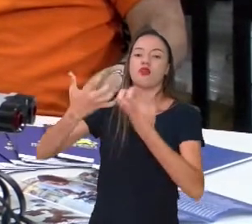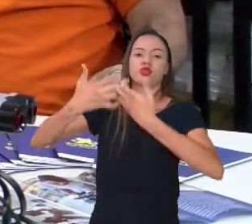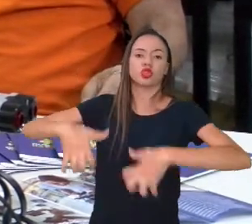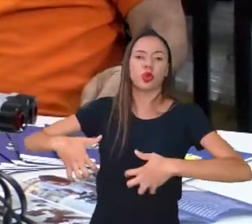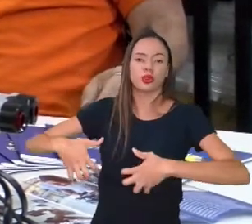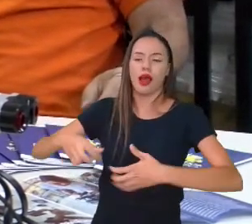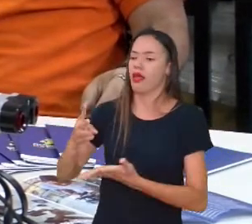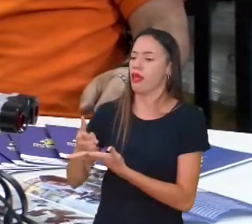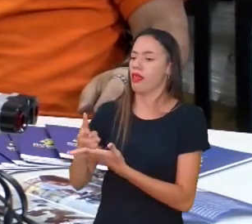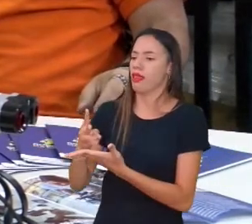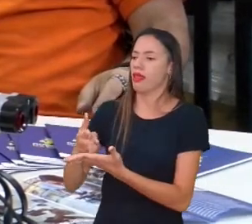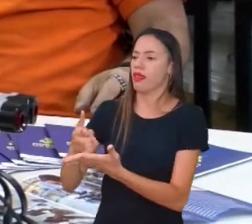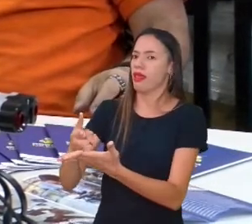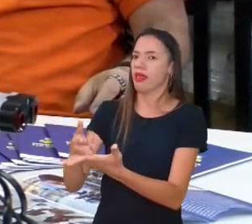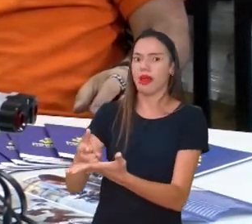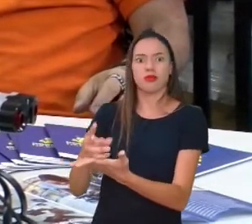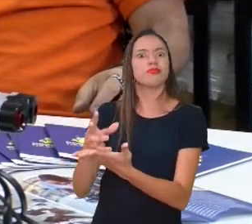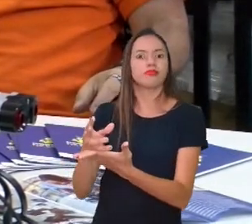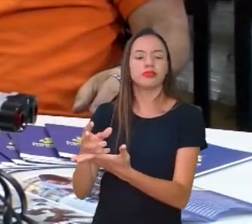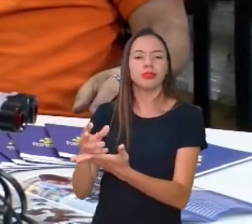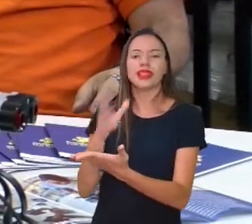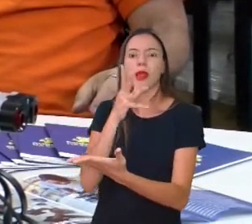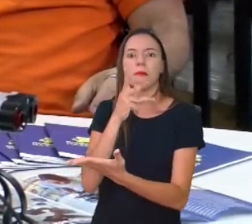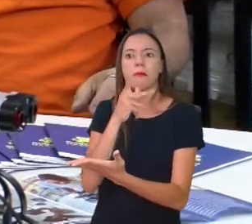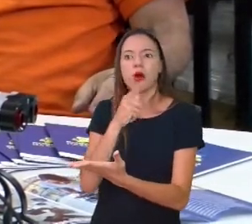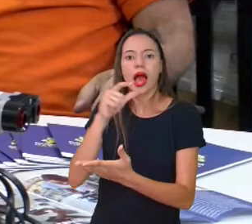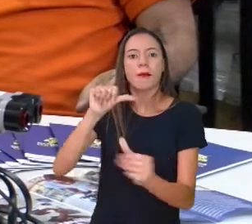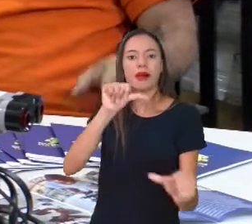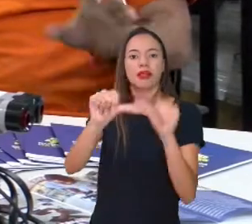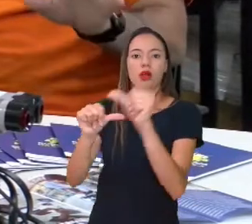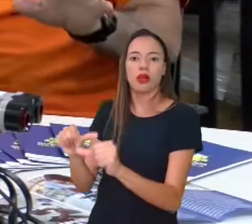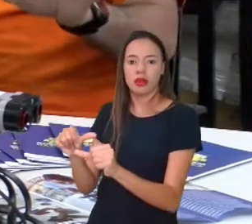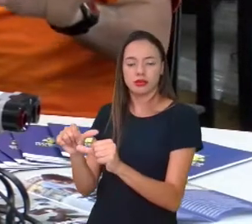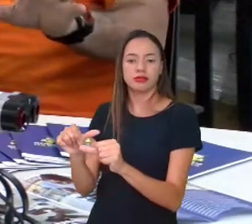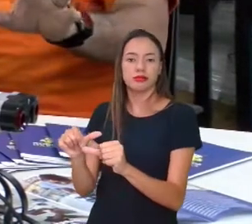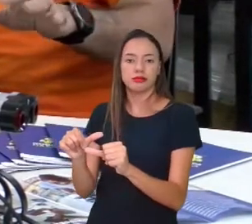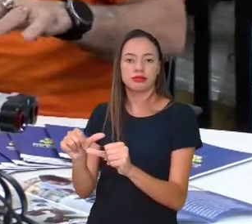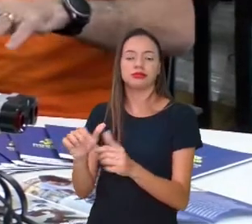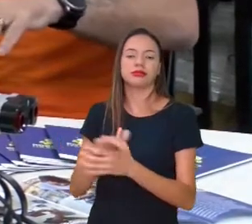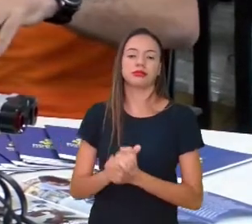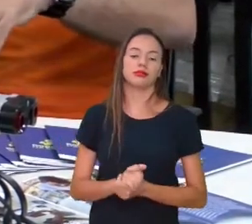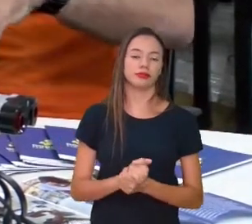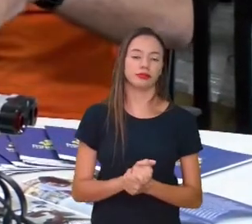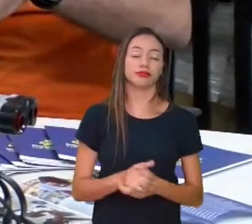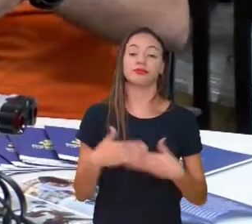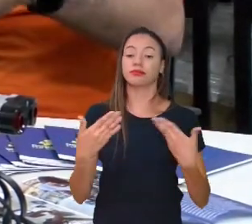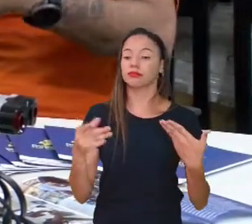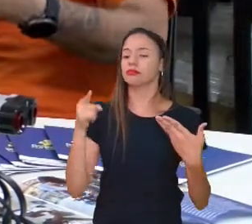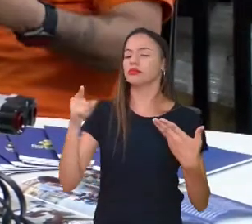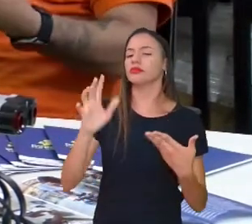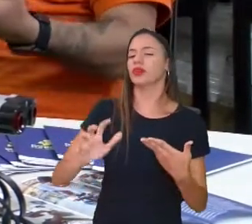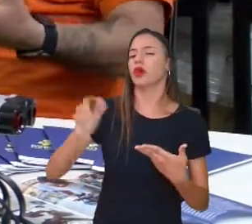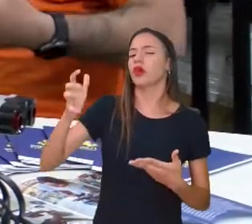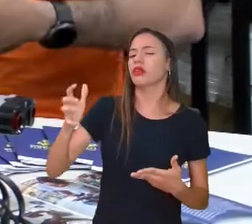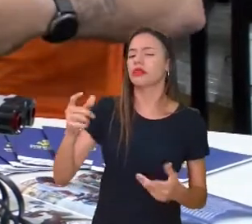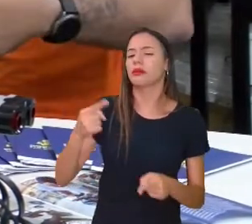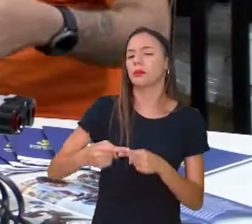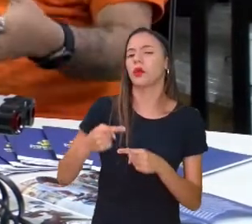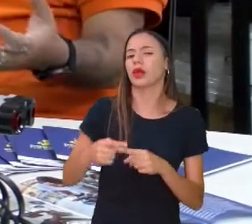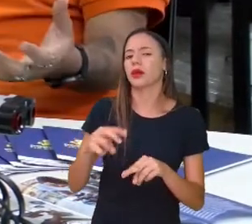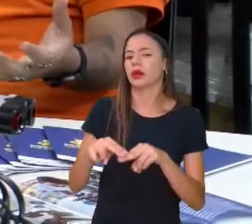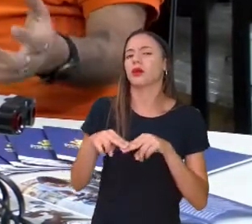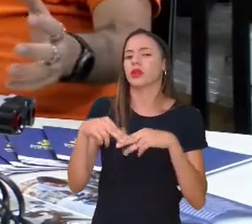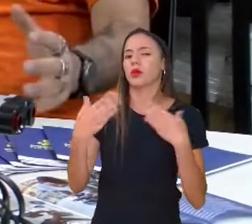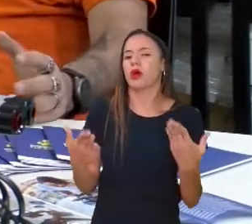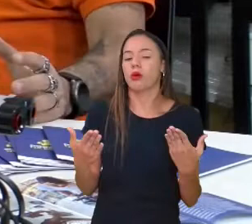que as pessoas precisem comprar num período de tempo menor. E isso acontece com praticamente todos